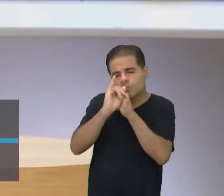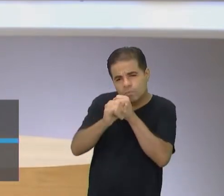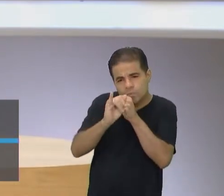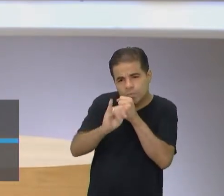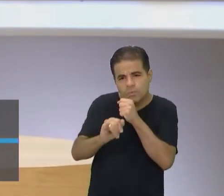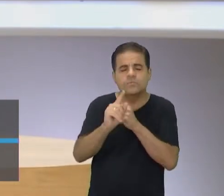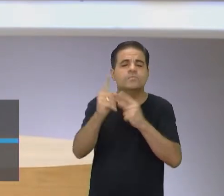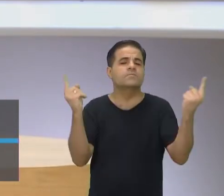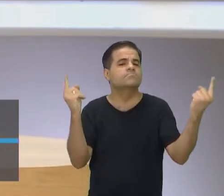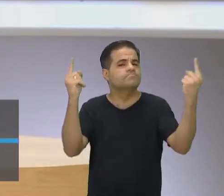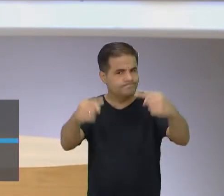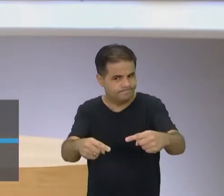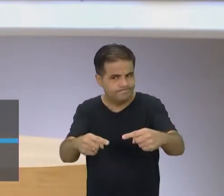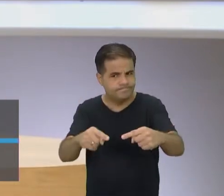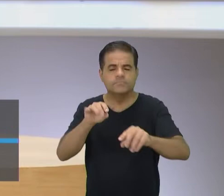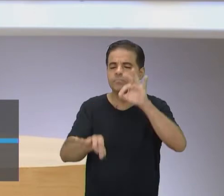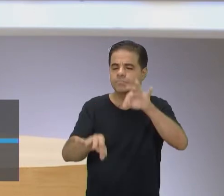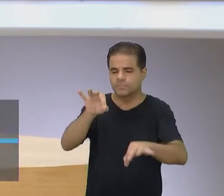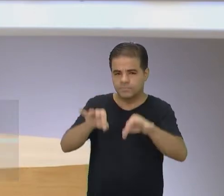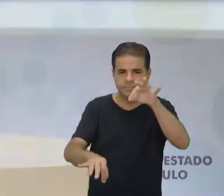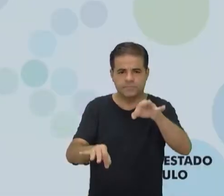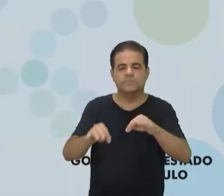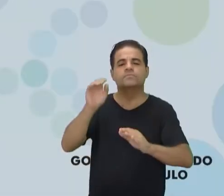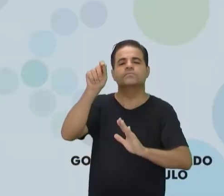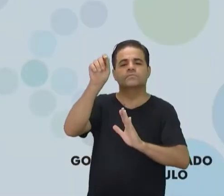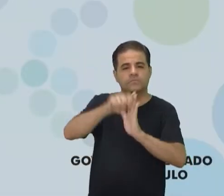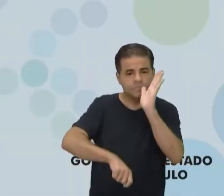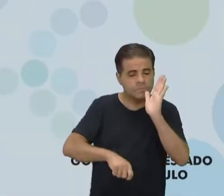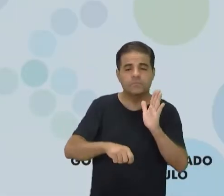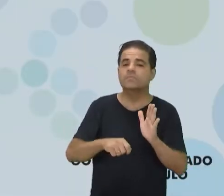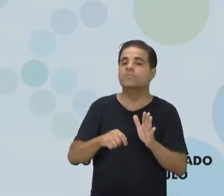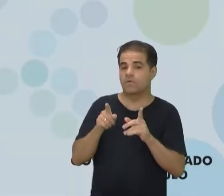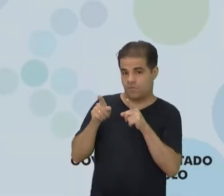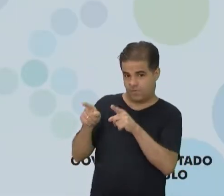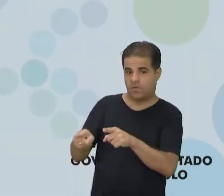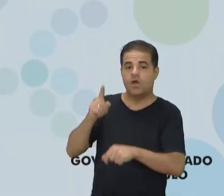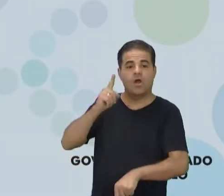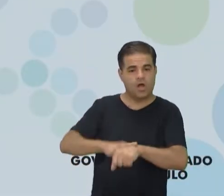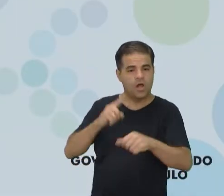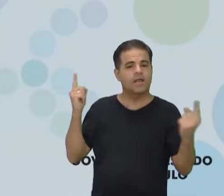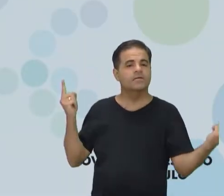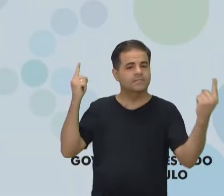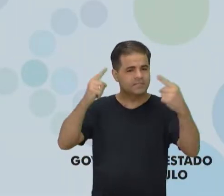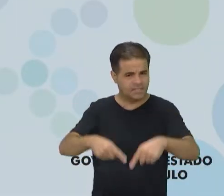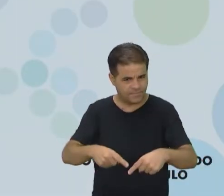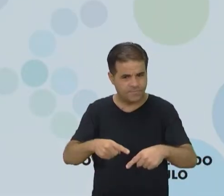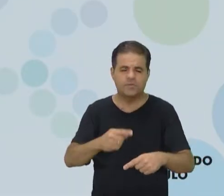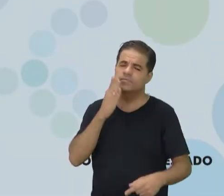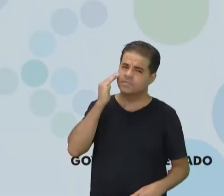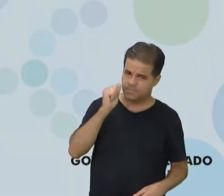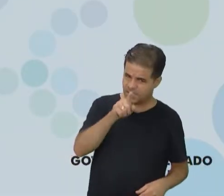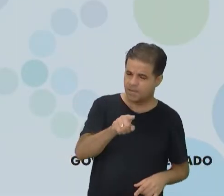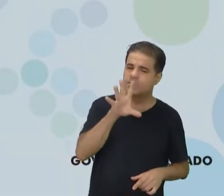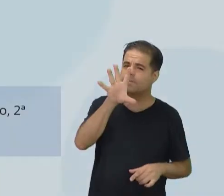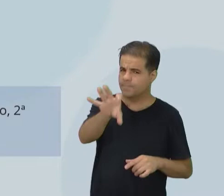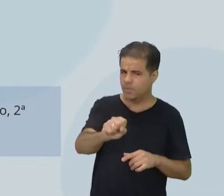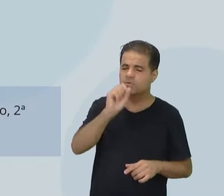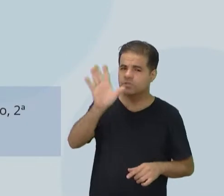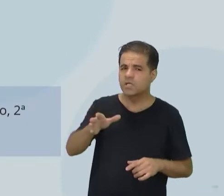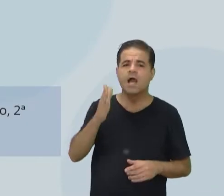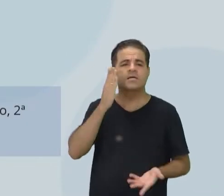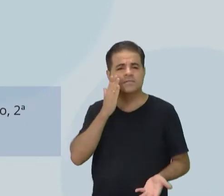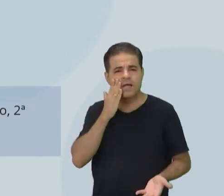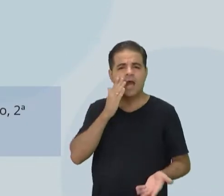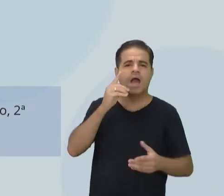é desafiado. Então, oficina de produções textuais aqui no Start, hora do desafio. Vocês já sabem, já pegaram aí como é que vai